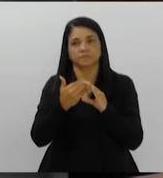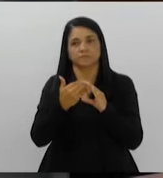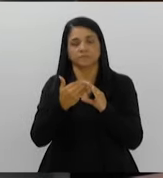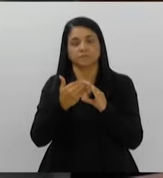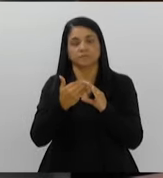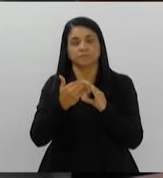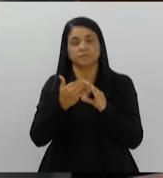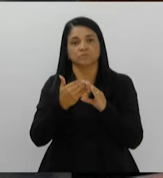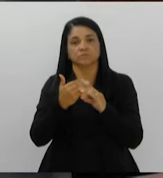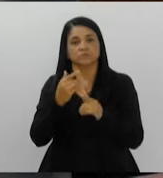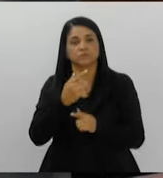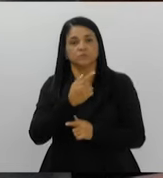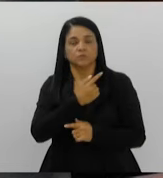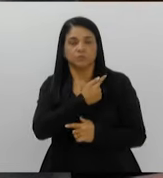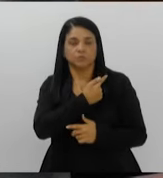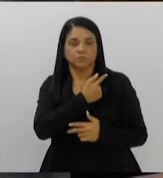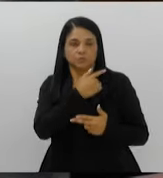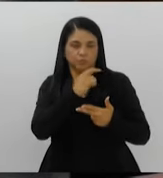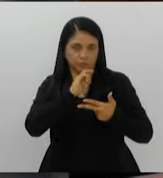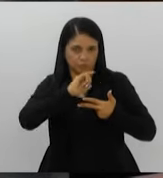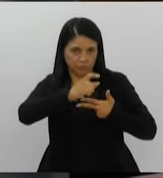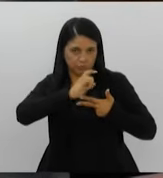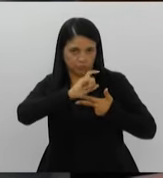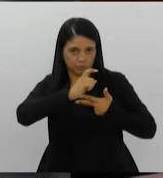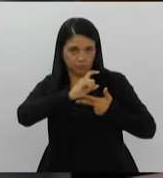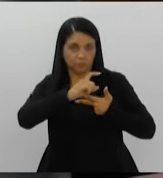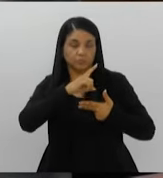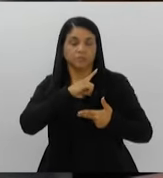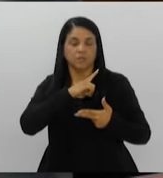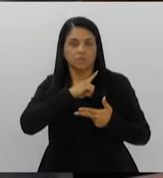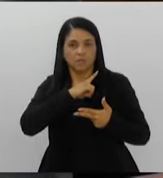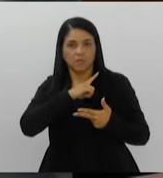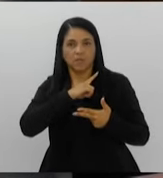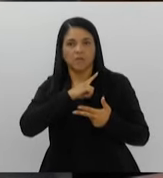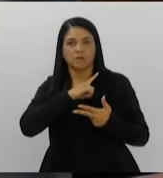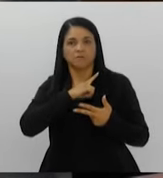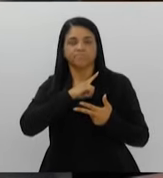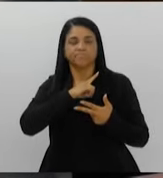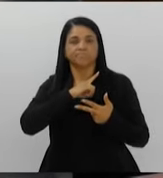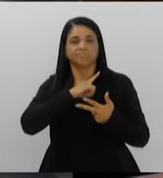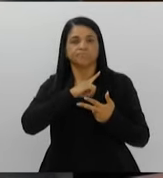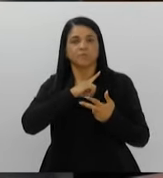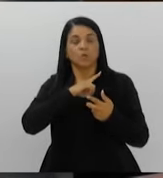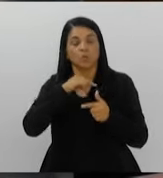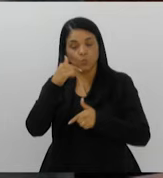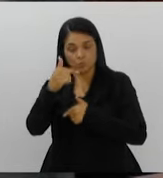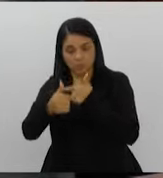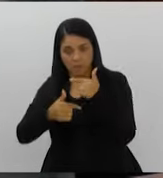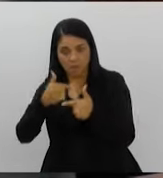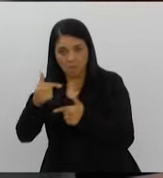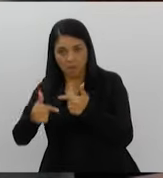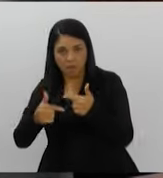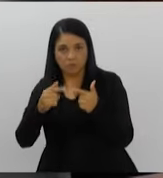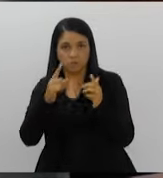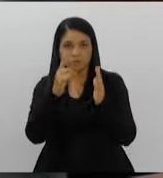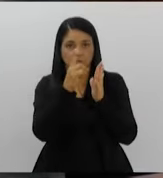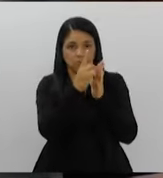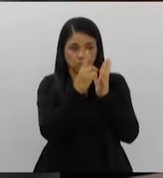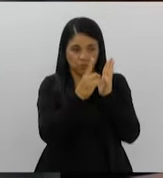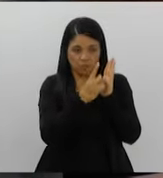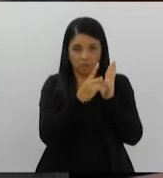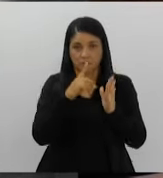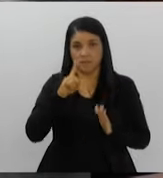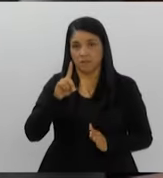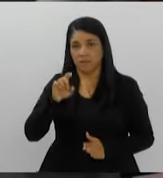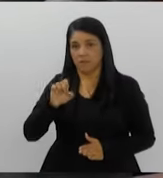deverá vir do Poder Executivo, tem que haver a previsão que o serviço que hoje o Detro não faz,